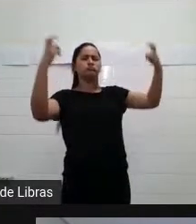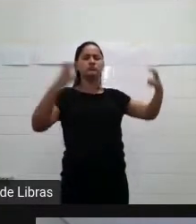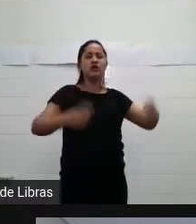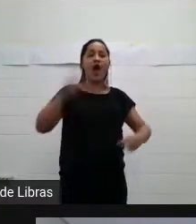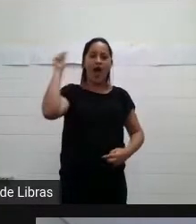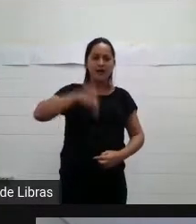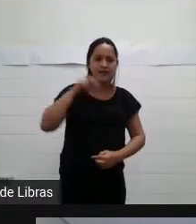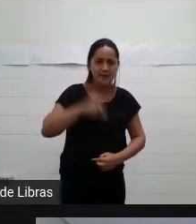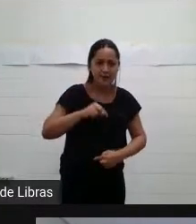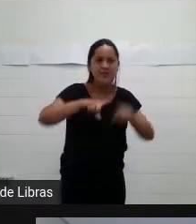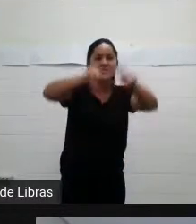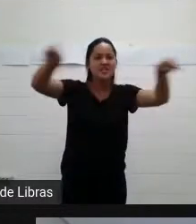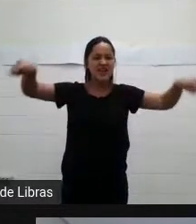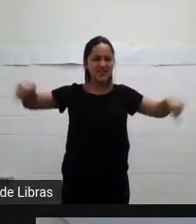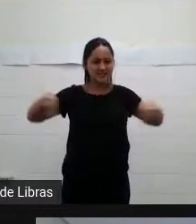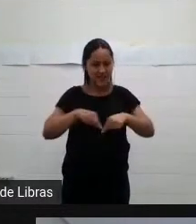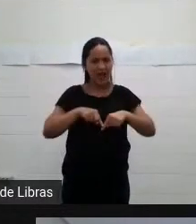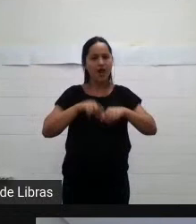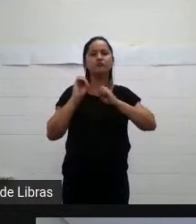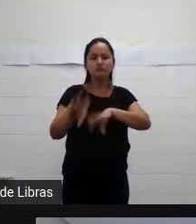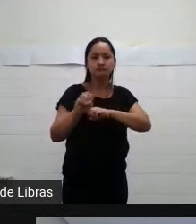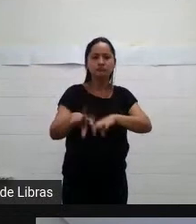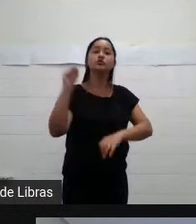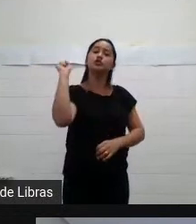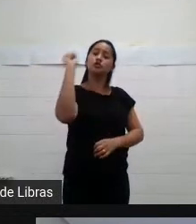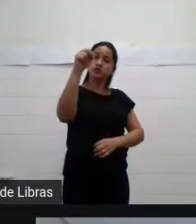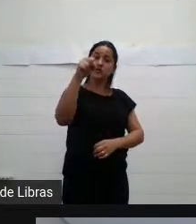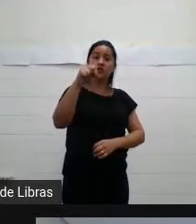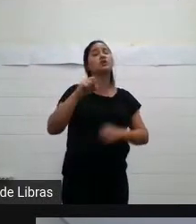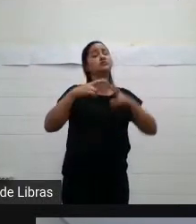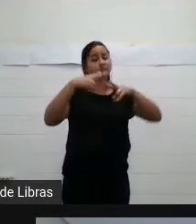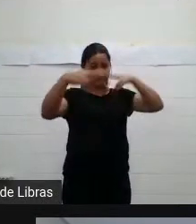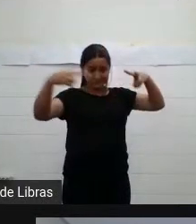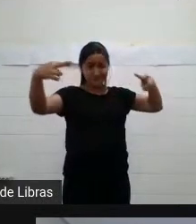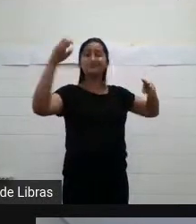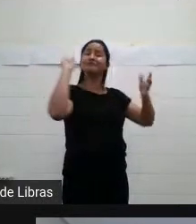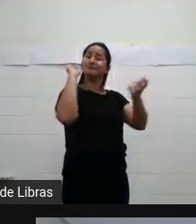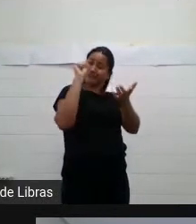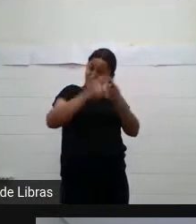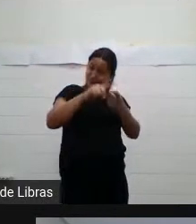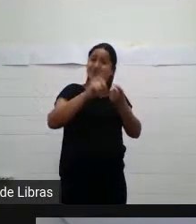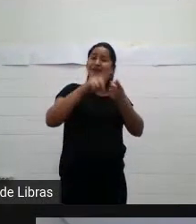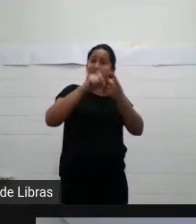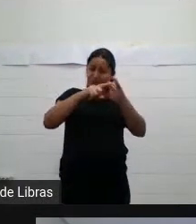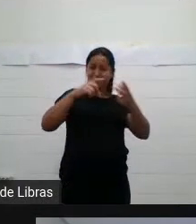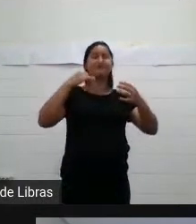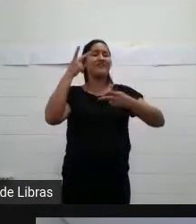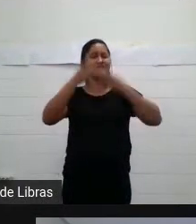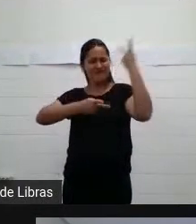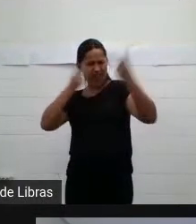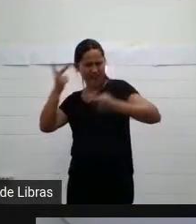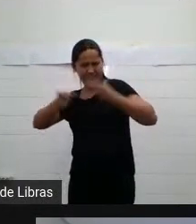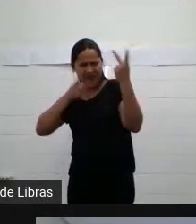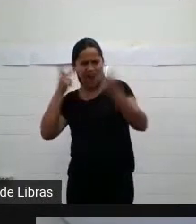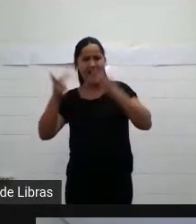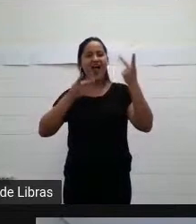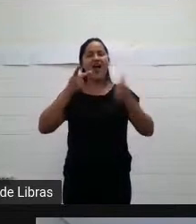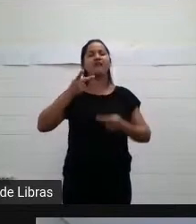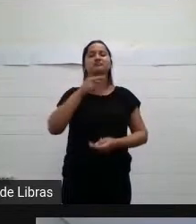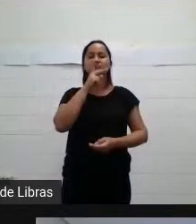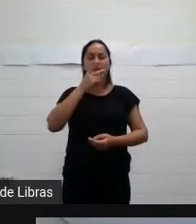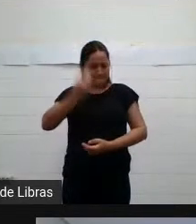nas nossas salas de aula. Mesmo que seja no ensino remoto, emergencial, mas a gente vai se fazer